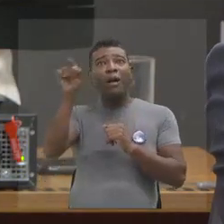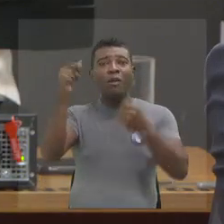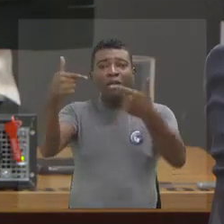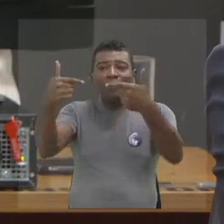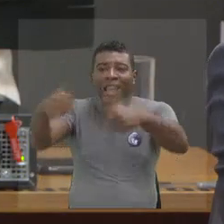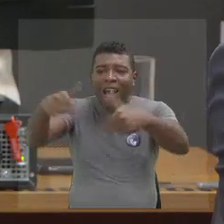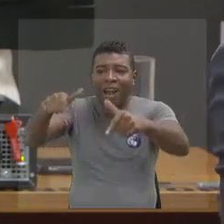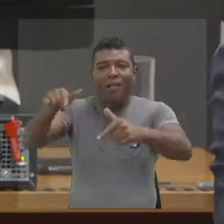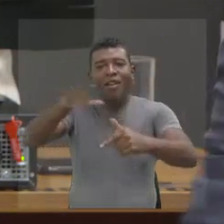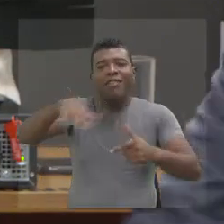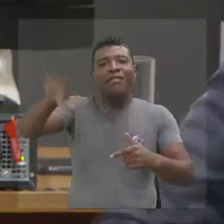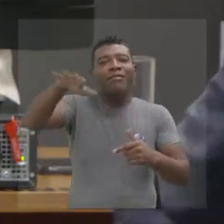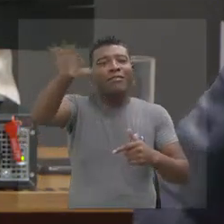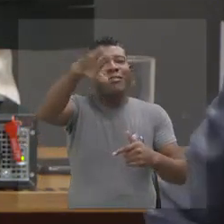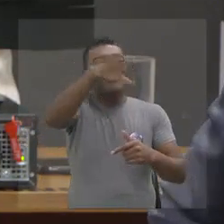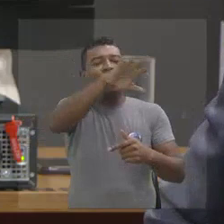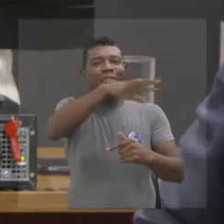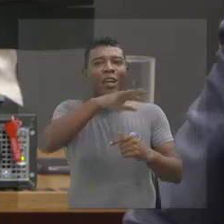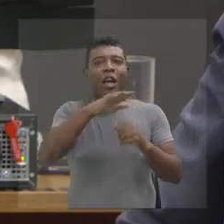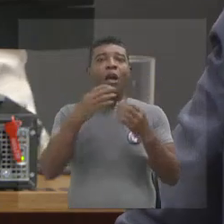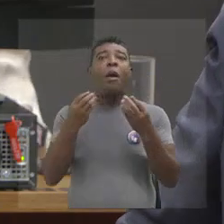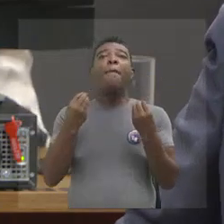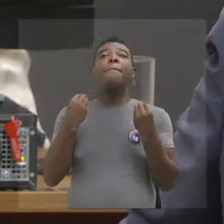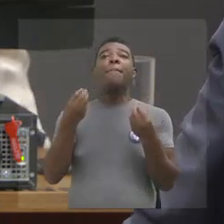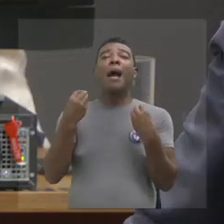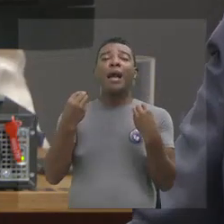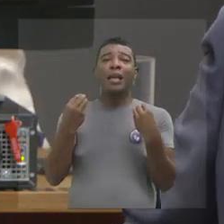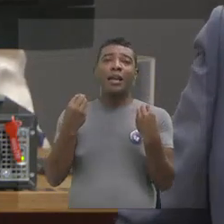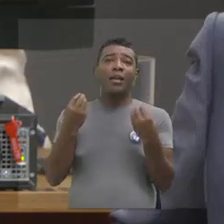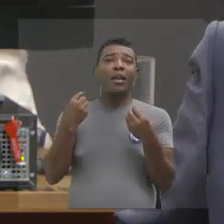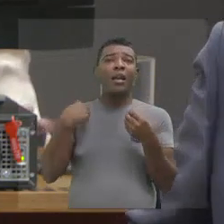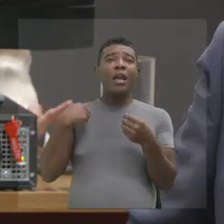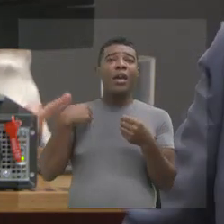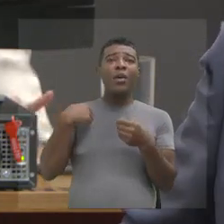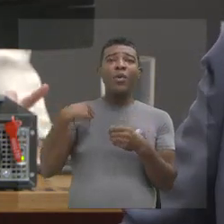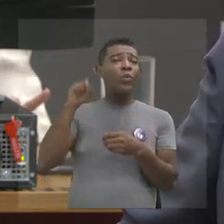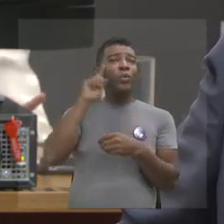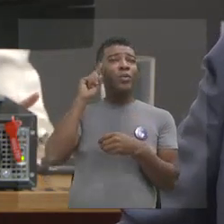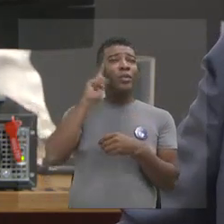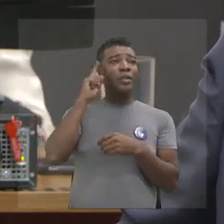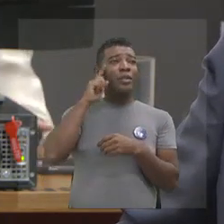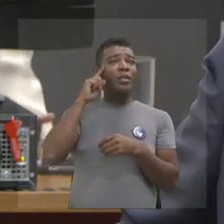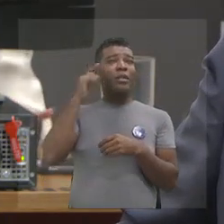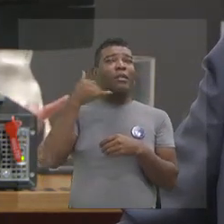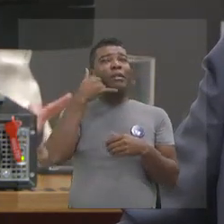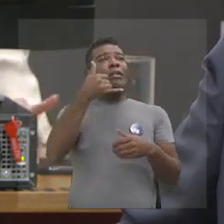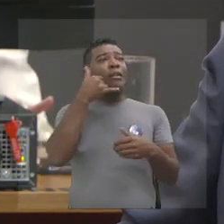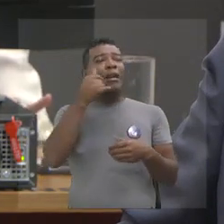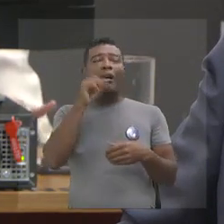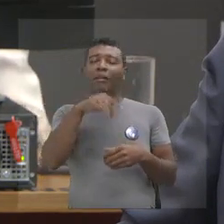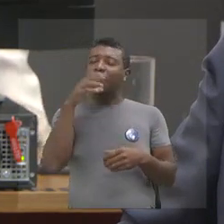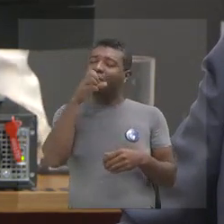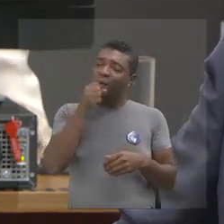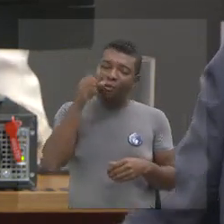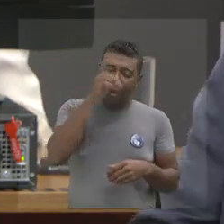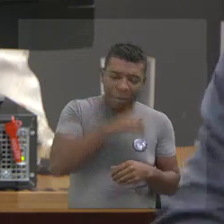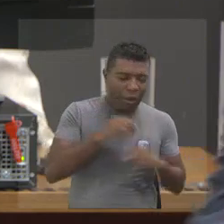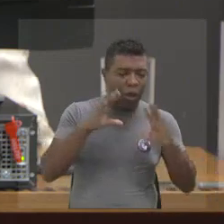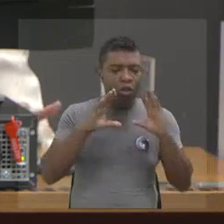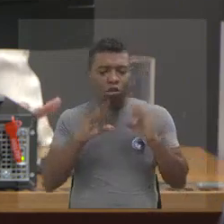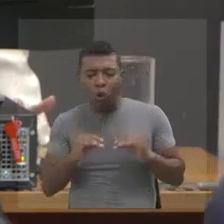né diariamente eu eu aciono a secretaria O Vita não aguenta nem é sábado domingo à noite